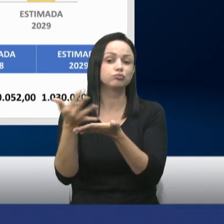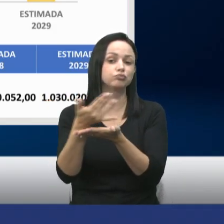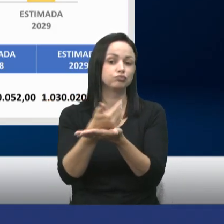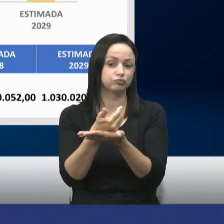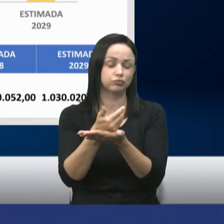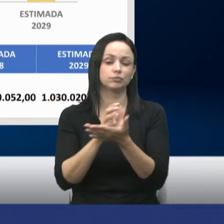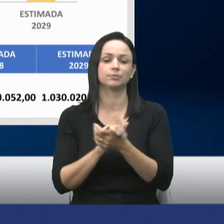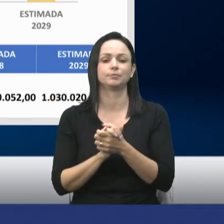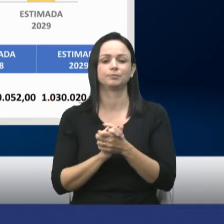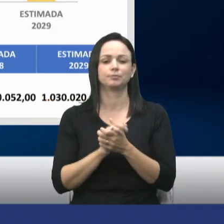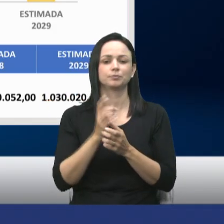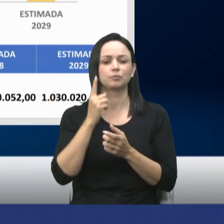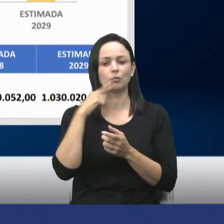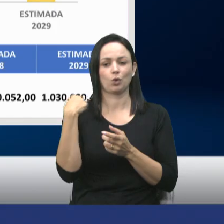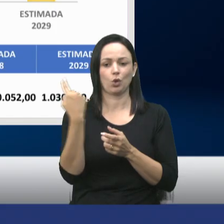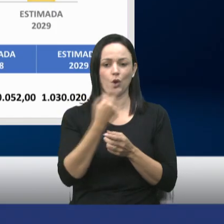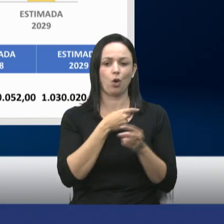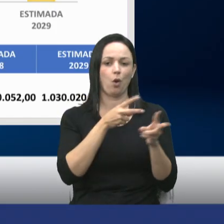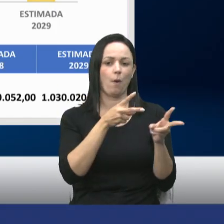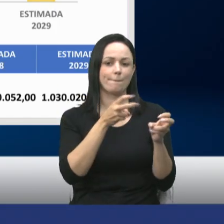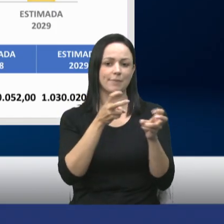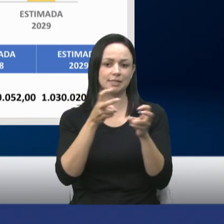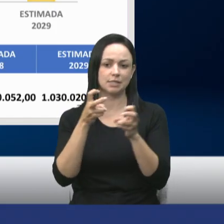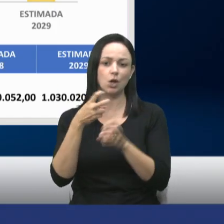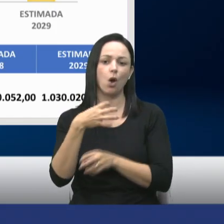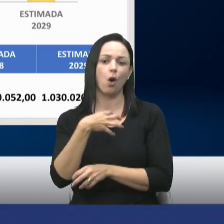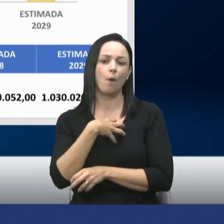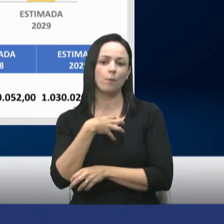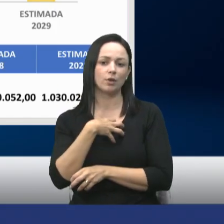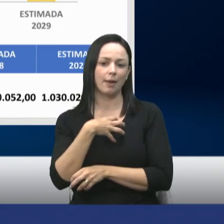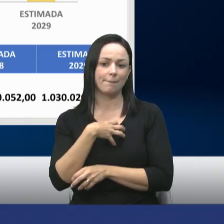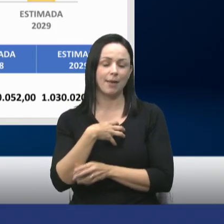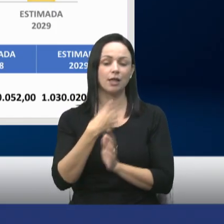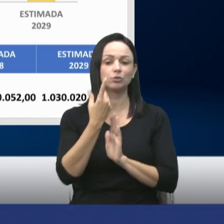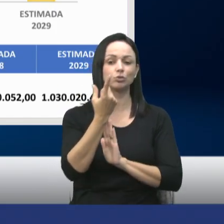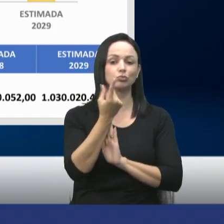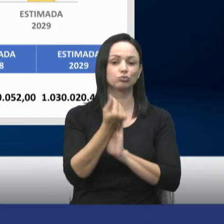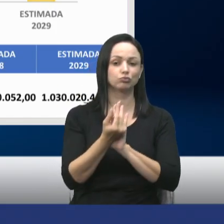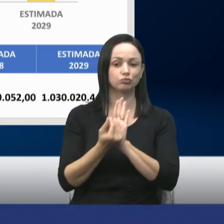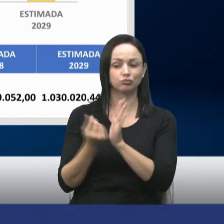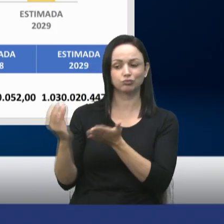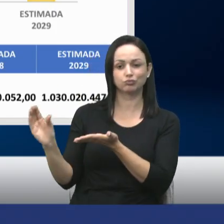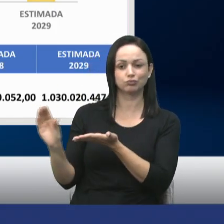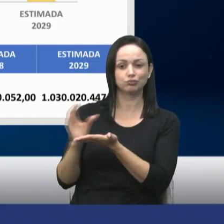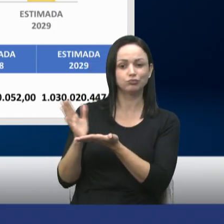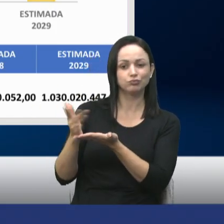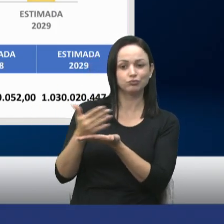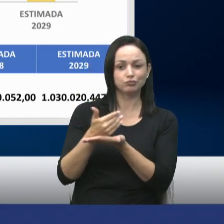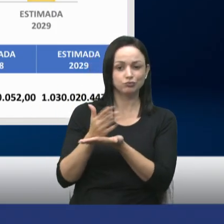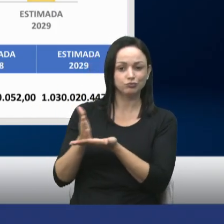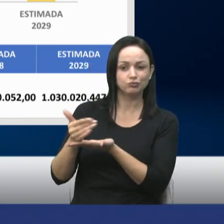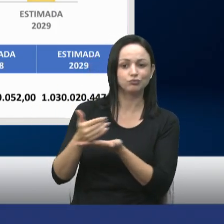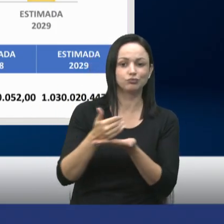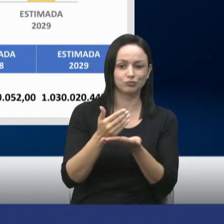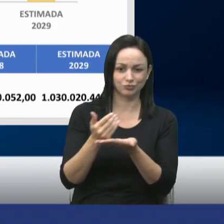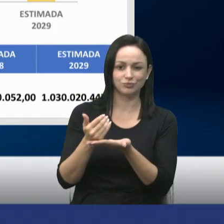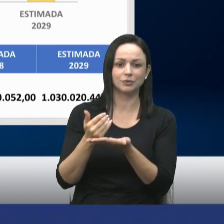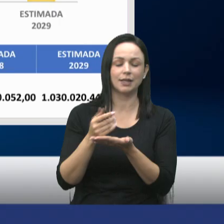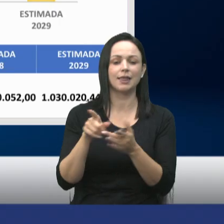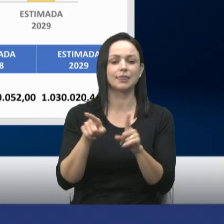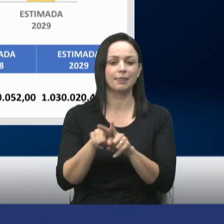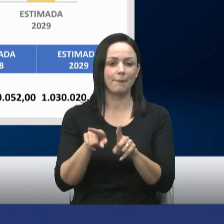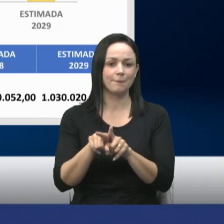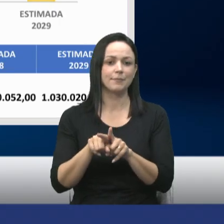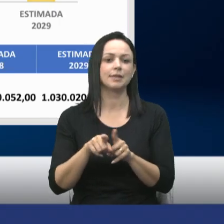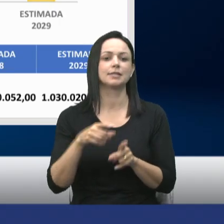gente vem observando o comportamento da receita nos últimos anos e o comportamento